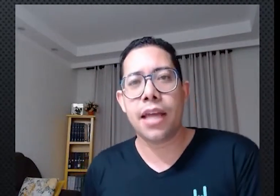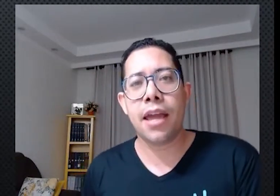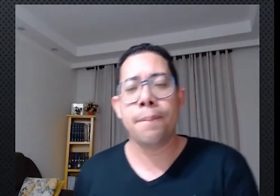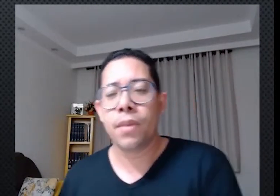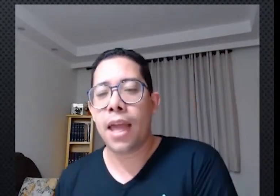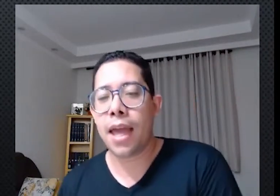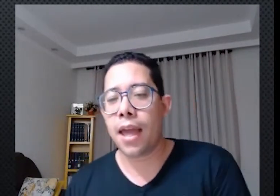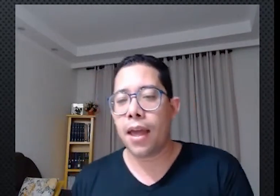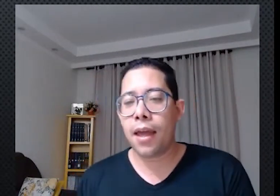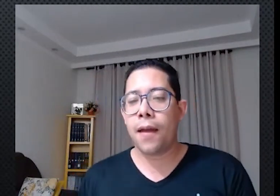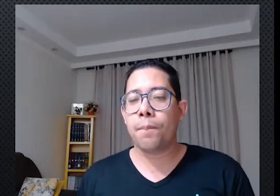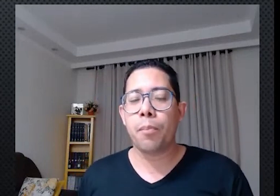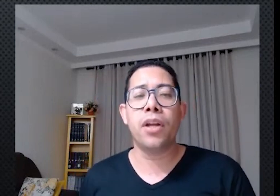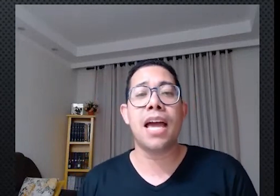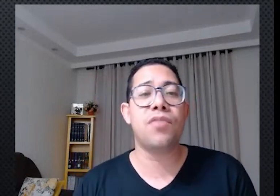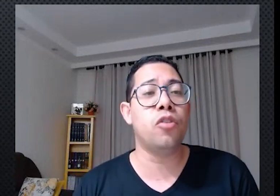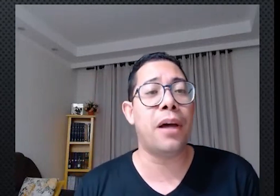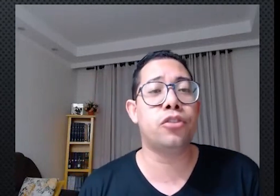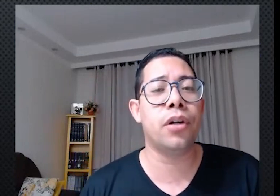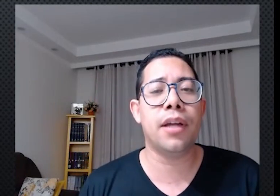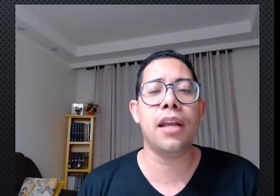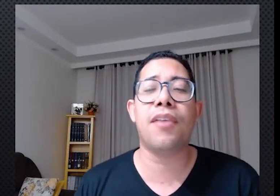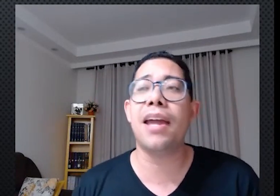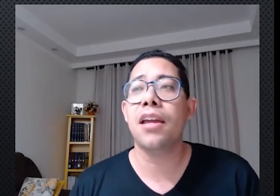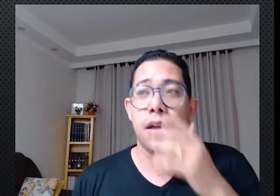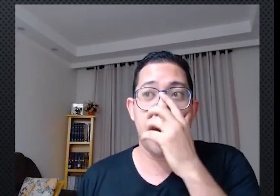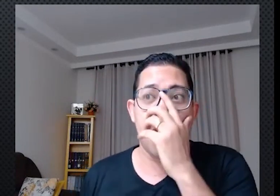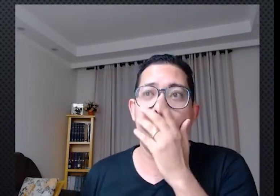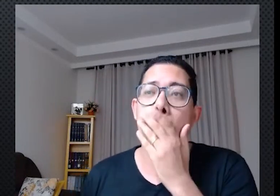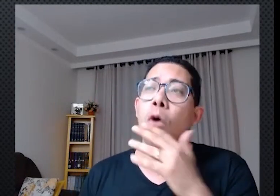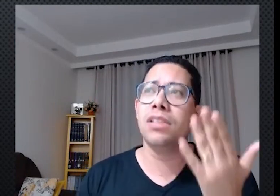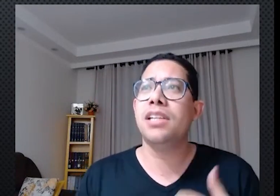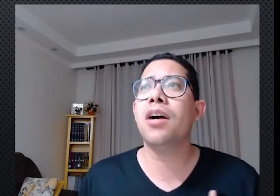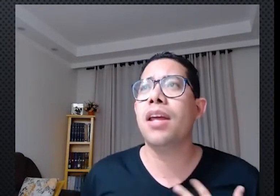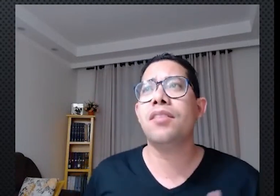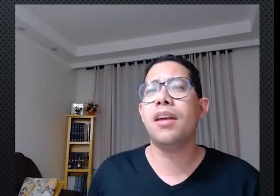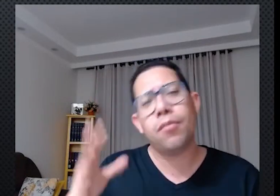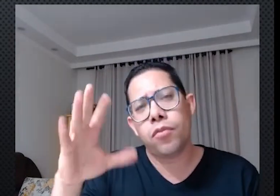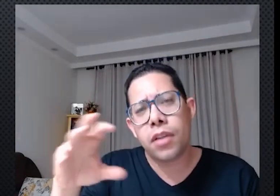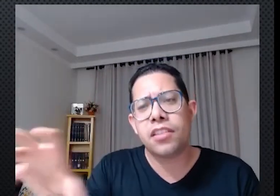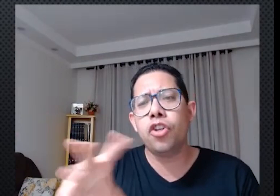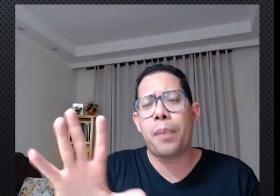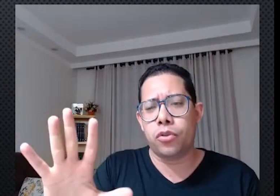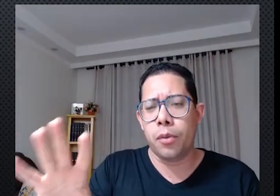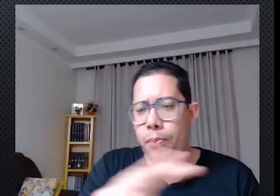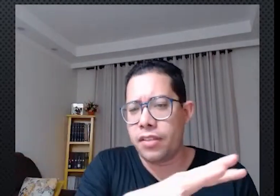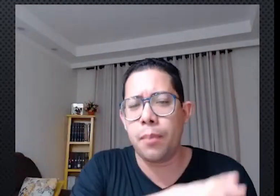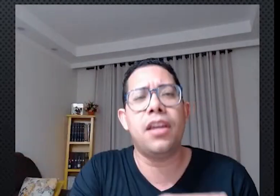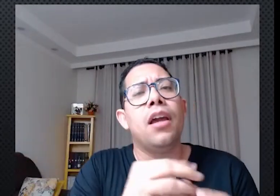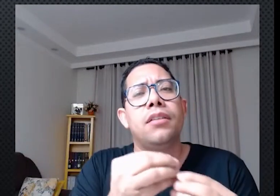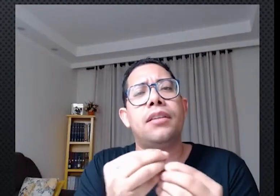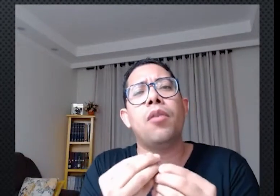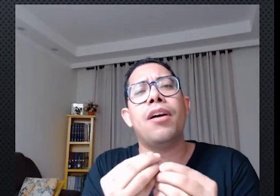essa a ideia. Porque às vezes o pastor, ele vai ou o ancião, né? Às vezes, nesse sentido, o pastor, por